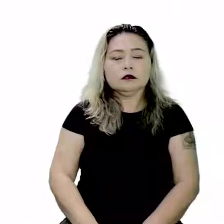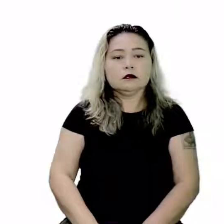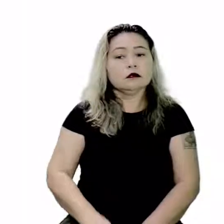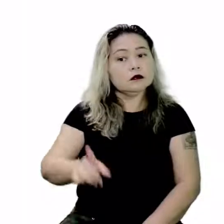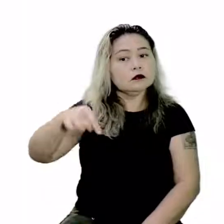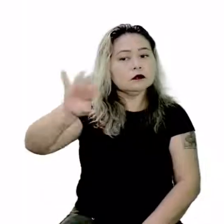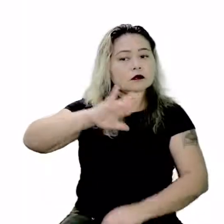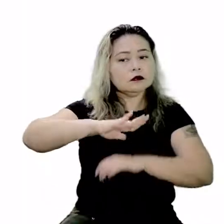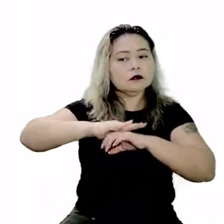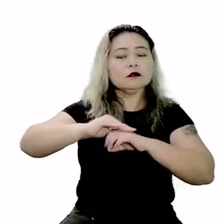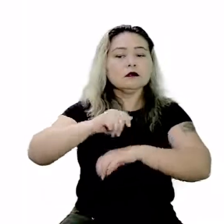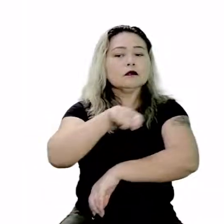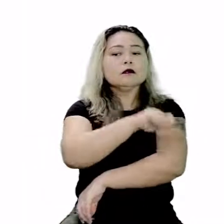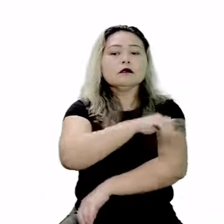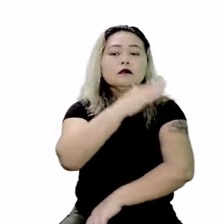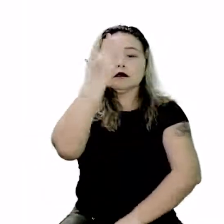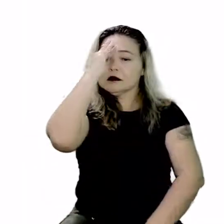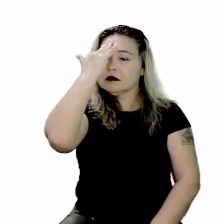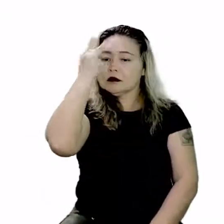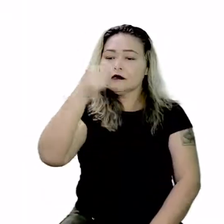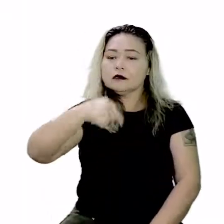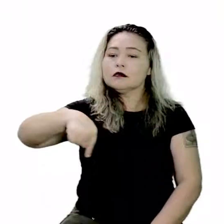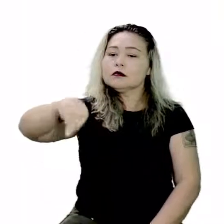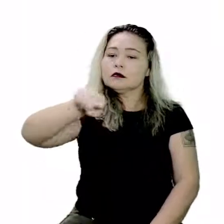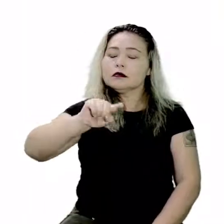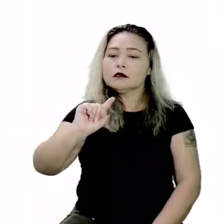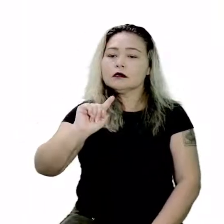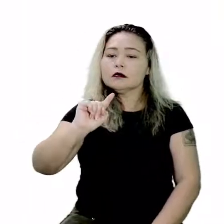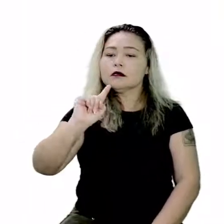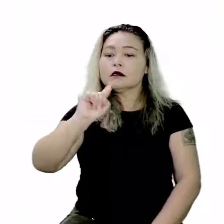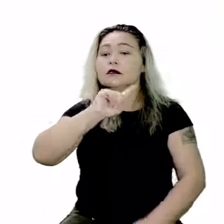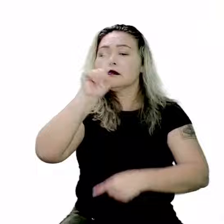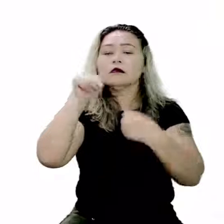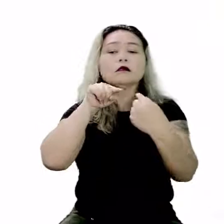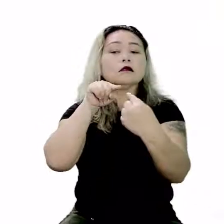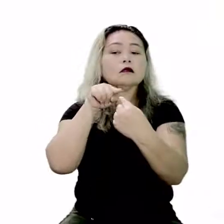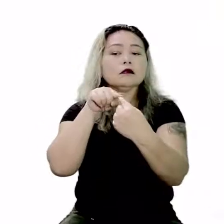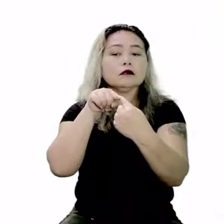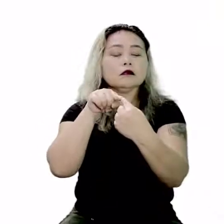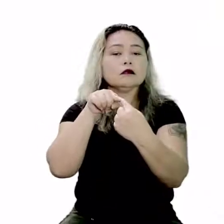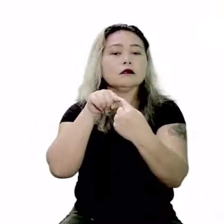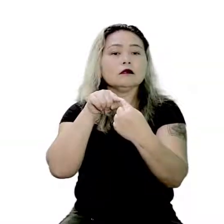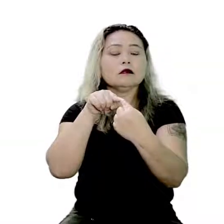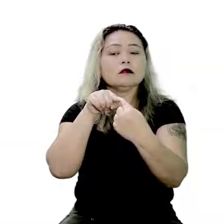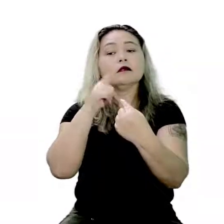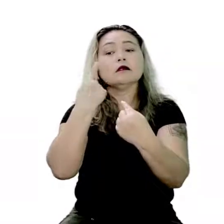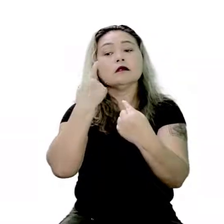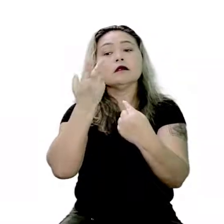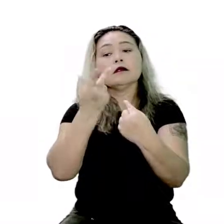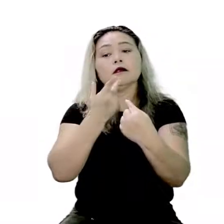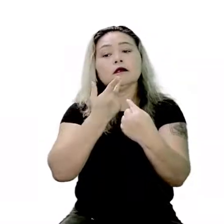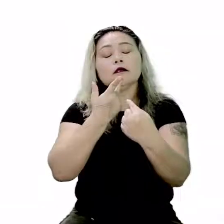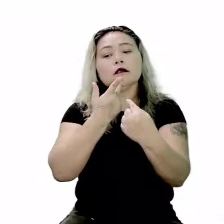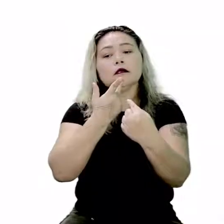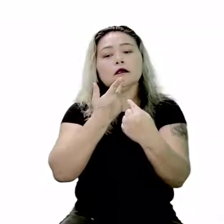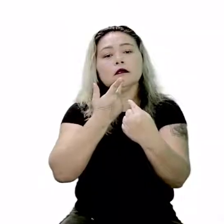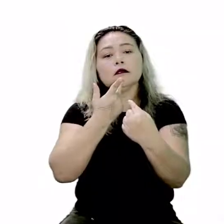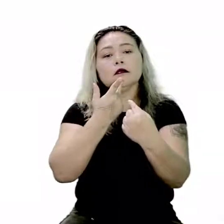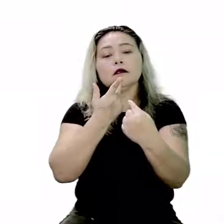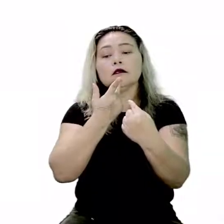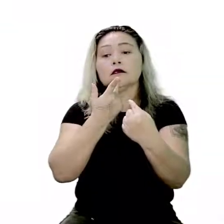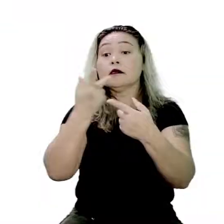nosso querido aluno entender o que a gente quer que ele alcance. Olha só, gente, vamos falar